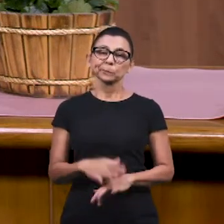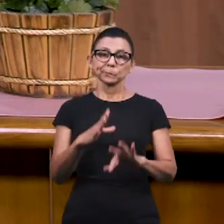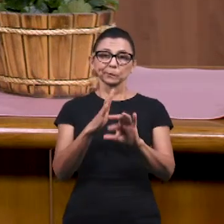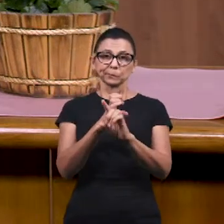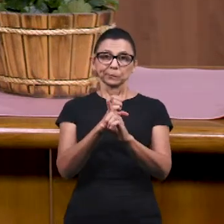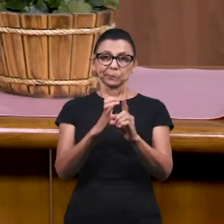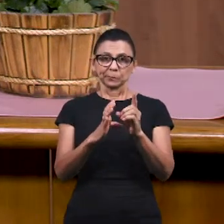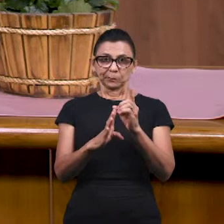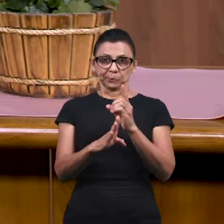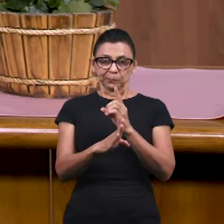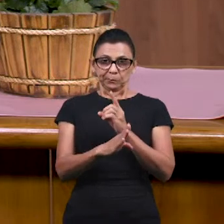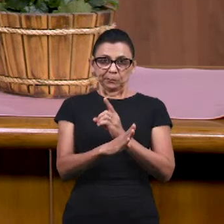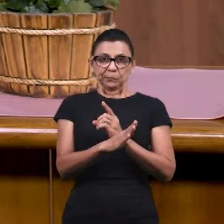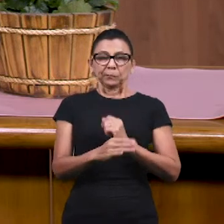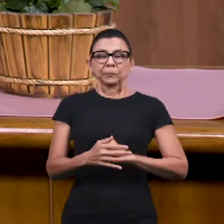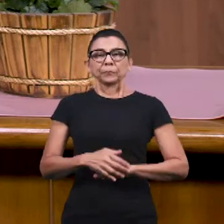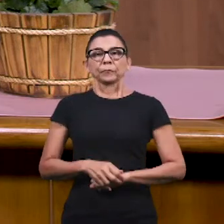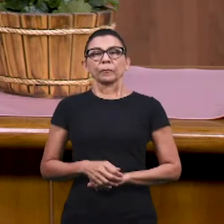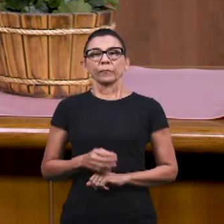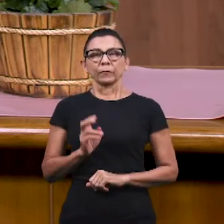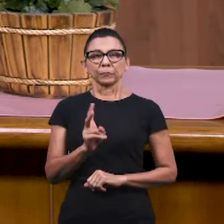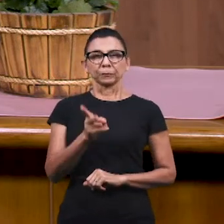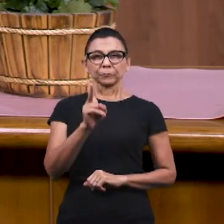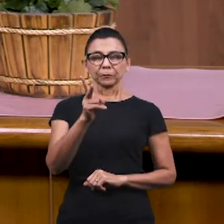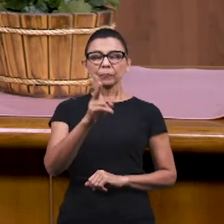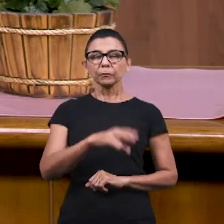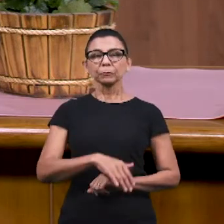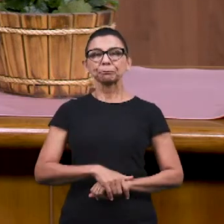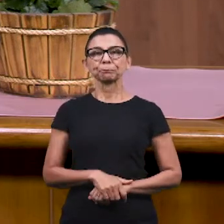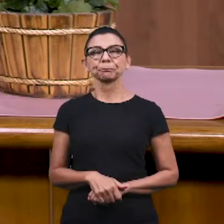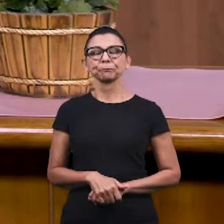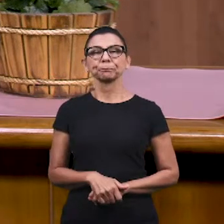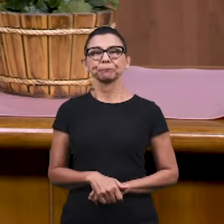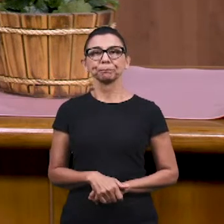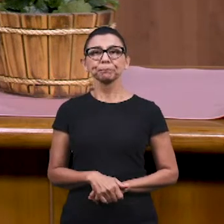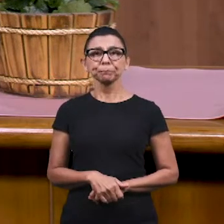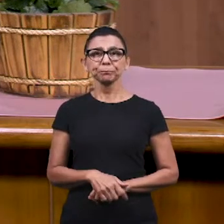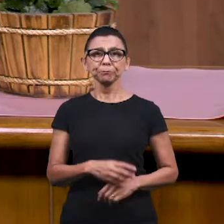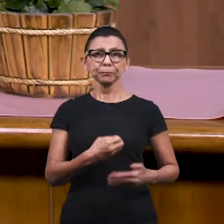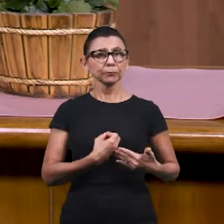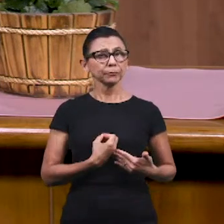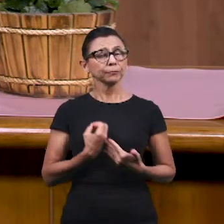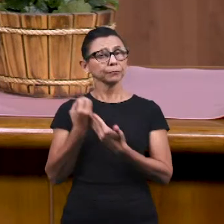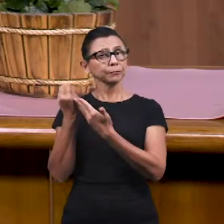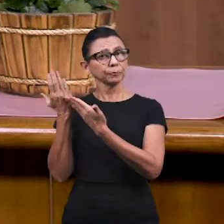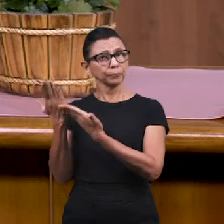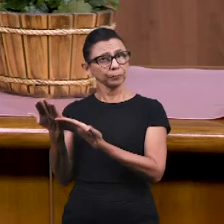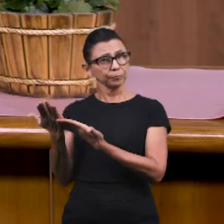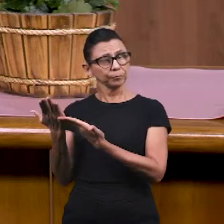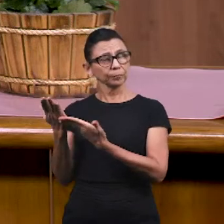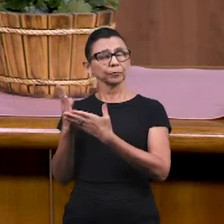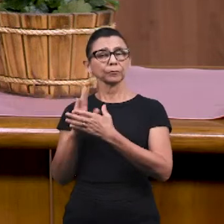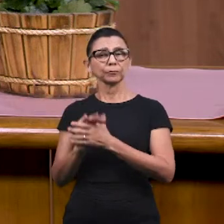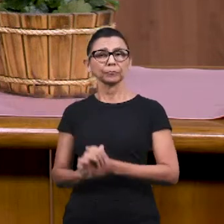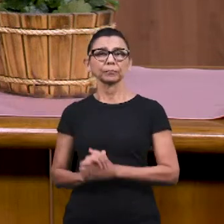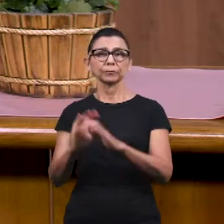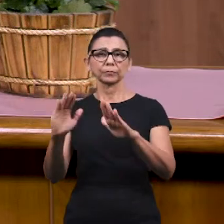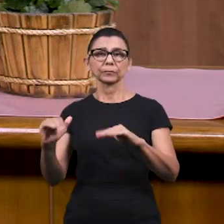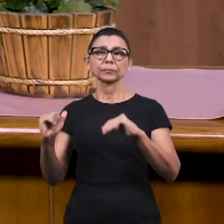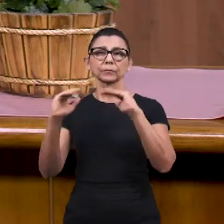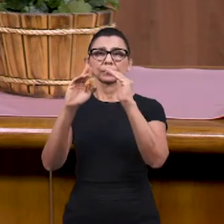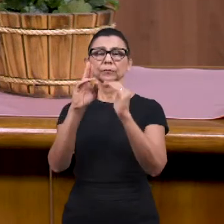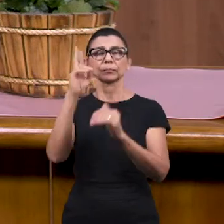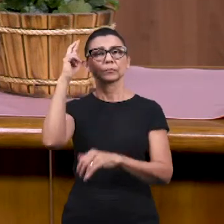bíblica dominical, estamos colocando aqui a nossa vida diante do Senhor, estamos louvando ao nosso